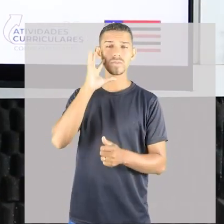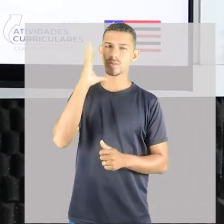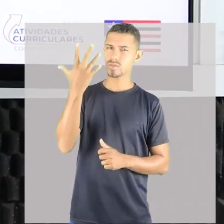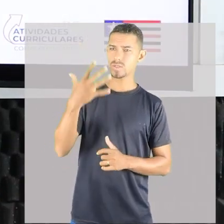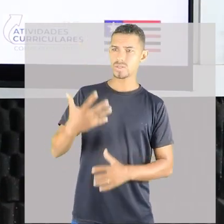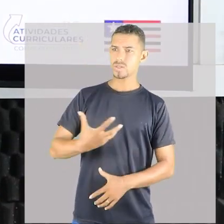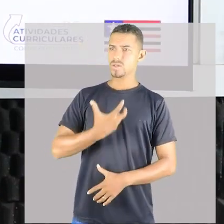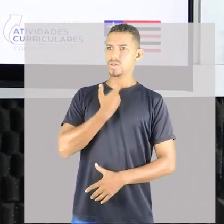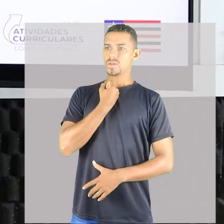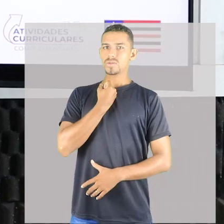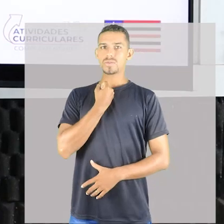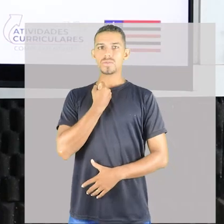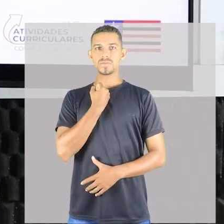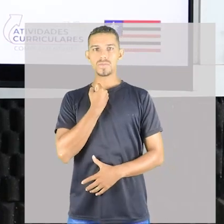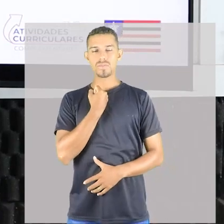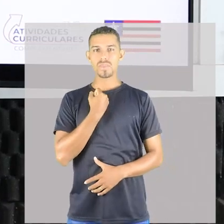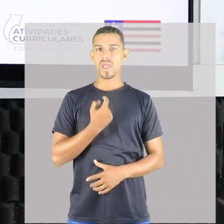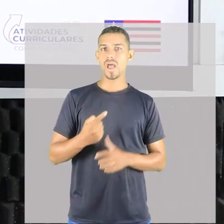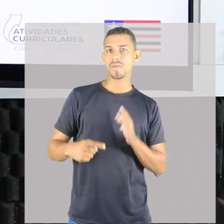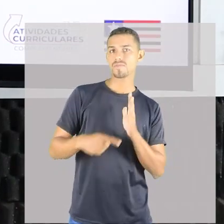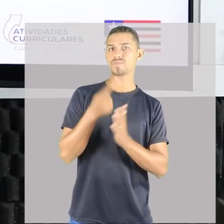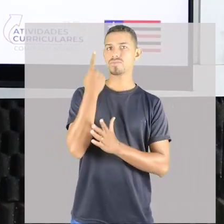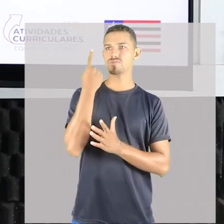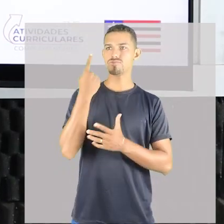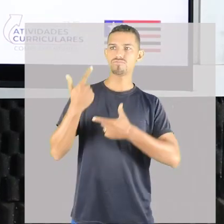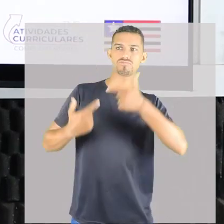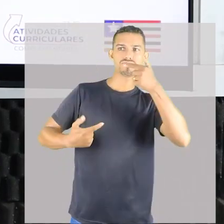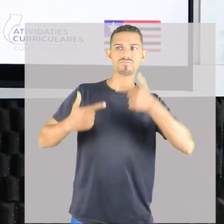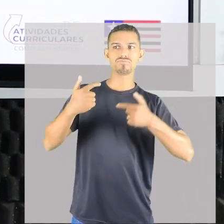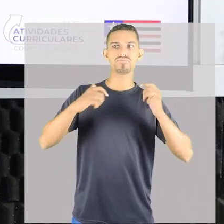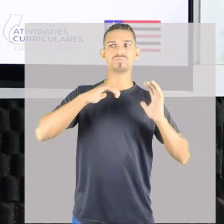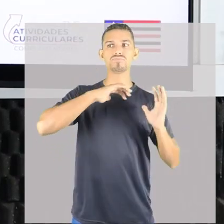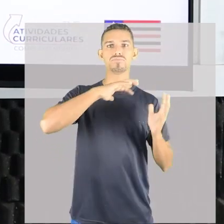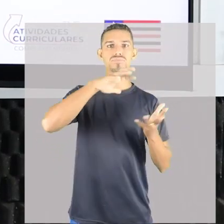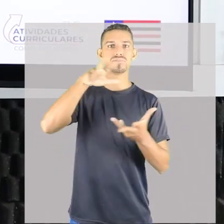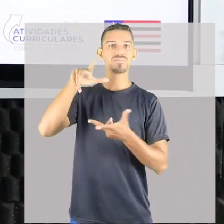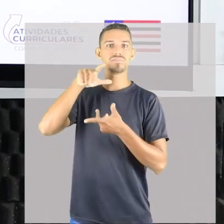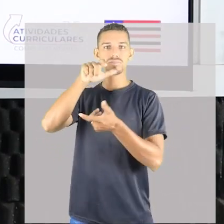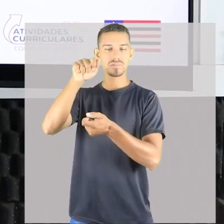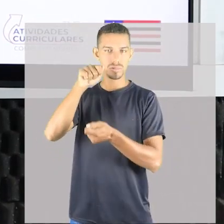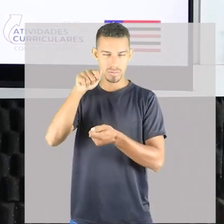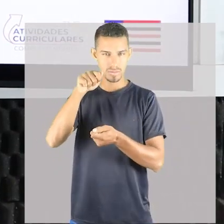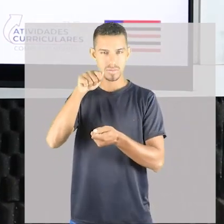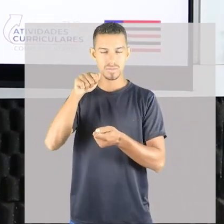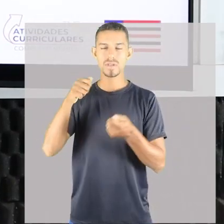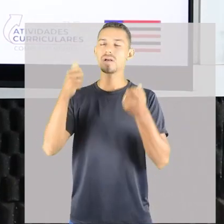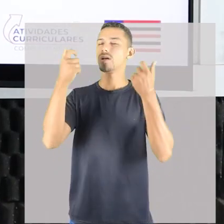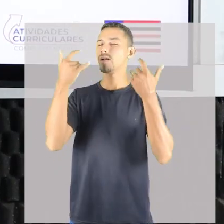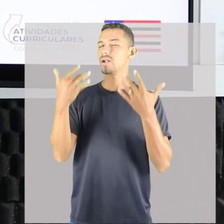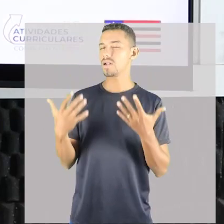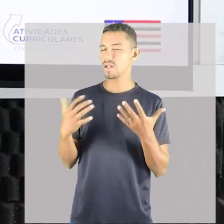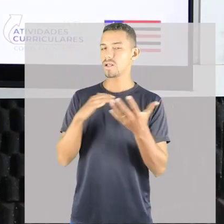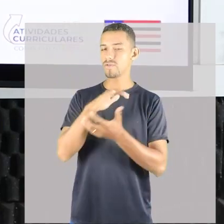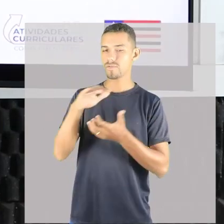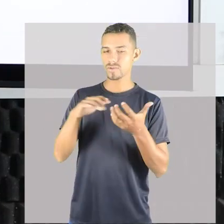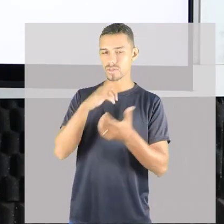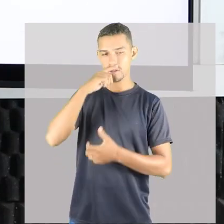em relação à Primeira Guerra Mundial. Nós vamos tratar aqui um pouco sobre a Revolução Russa. Vamos